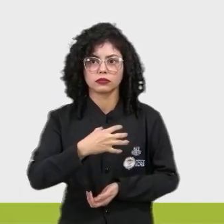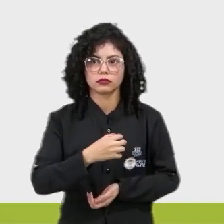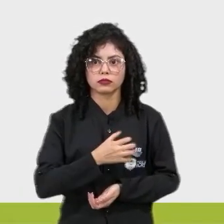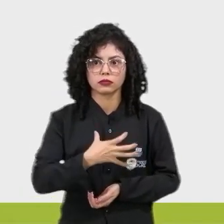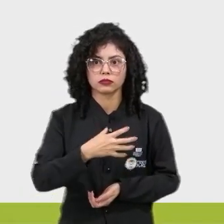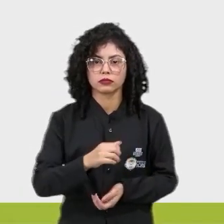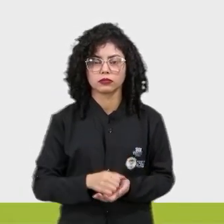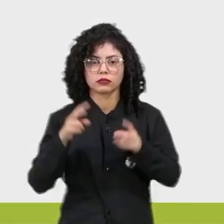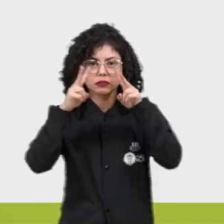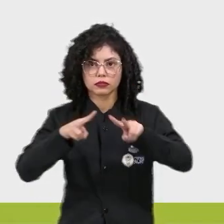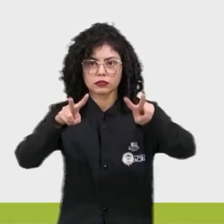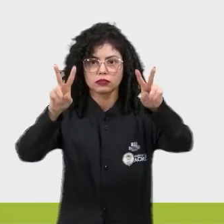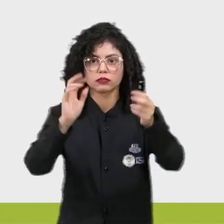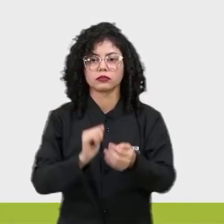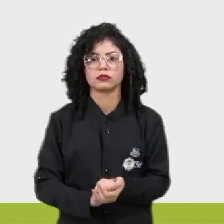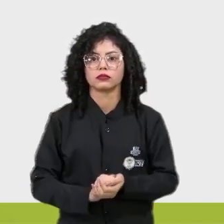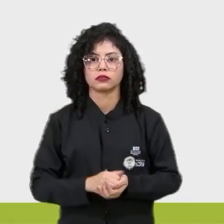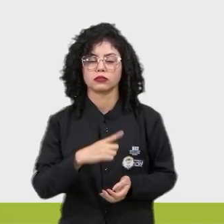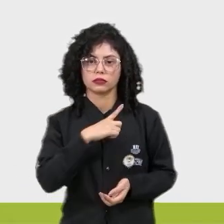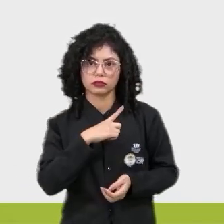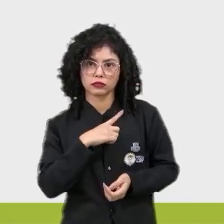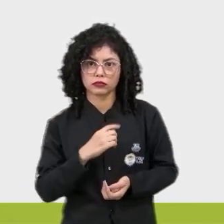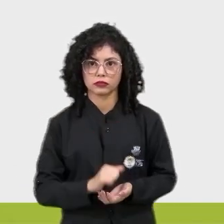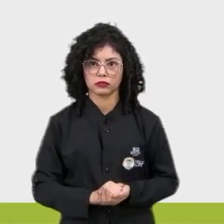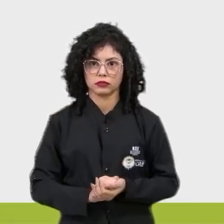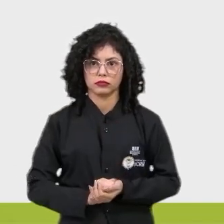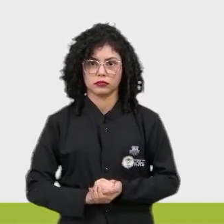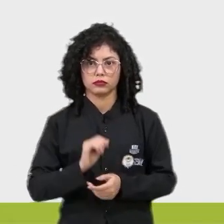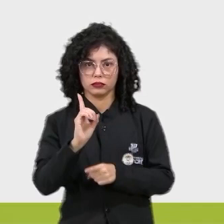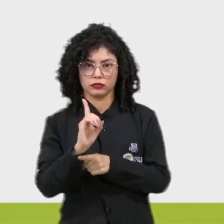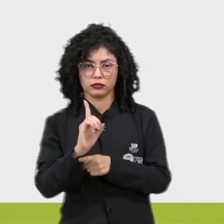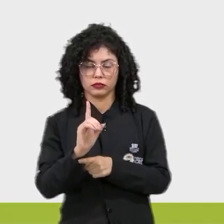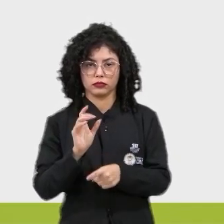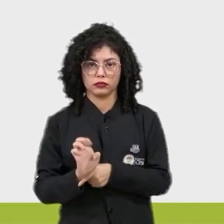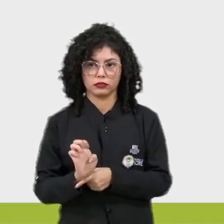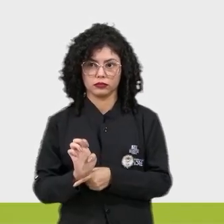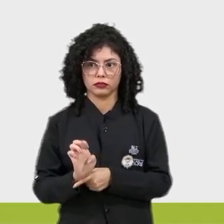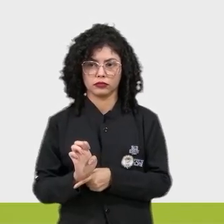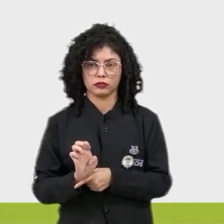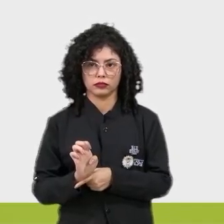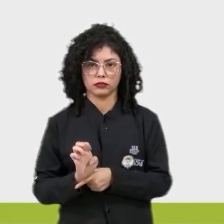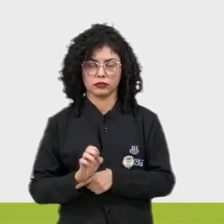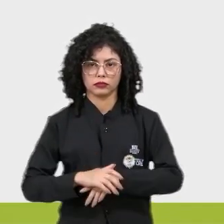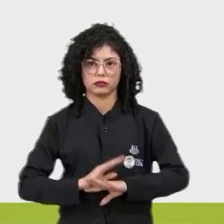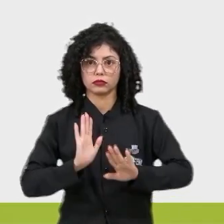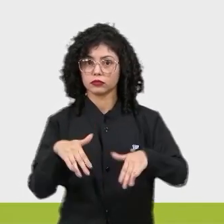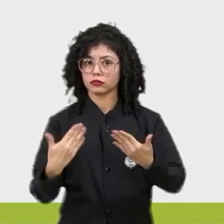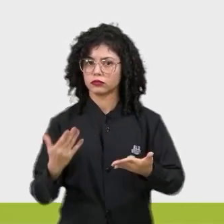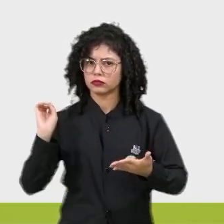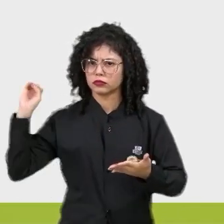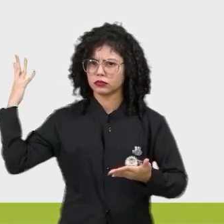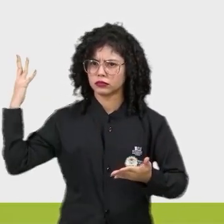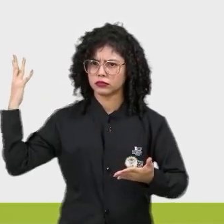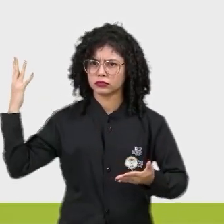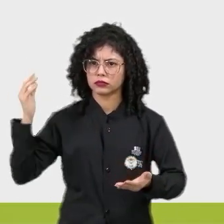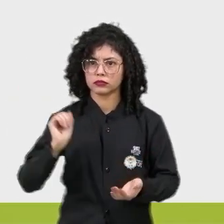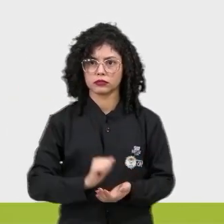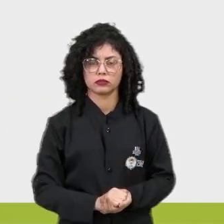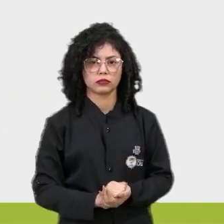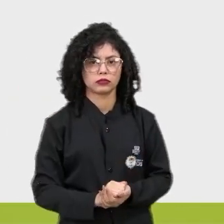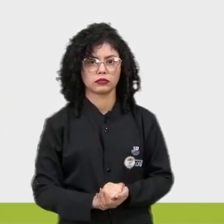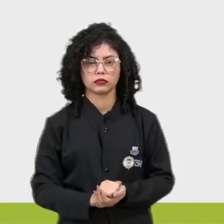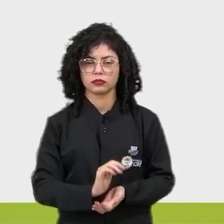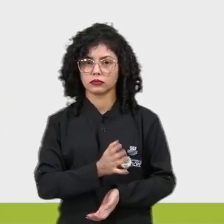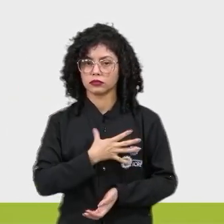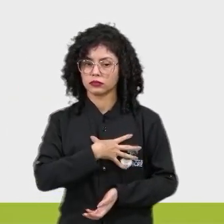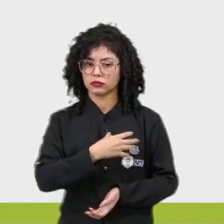mais visualizada nas regiões D e E. O que aconteceu? O